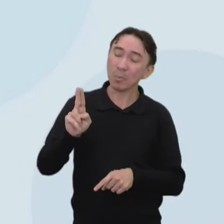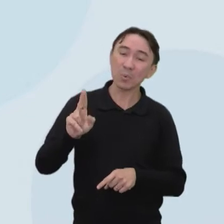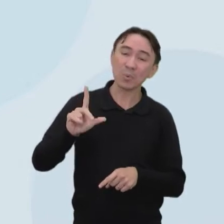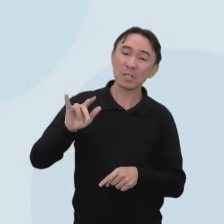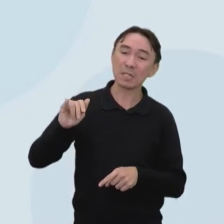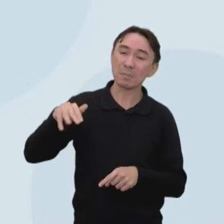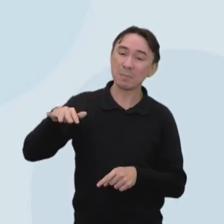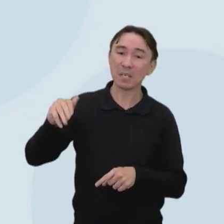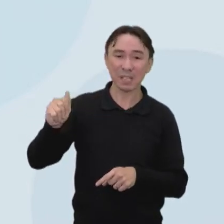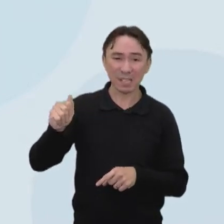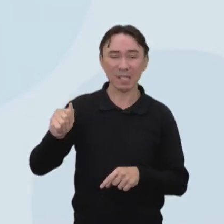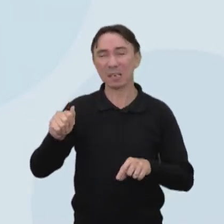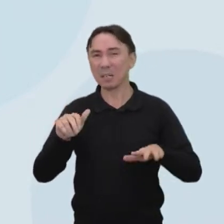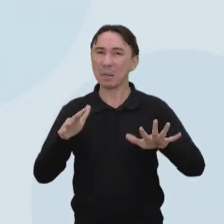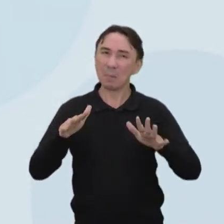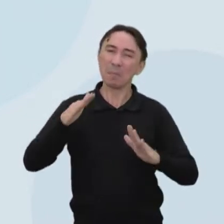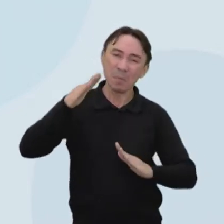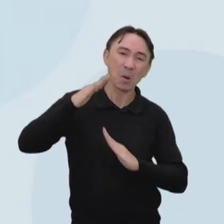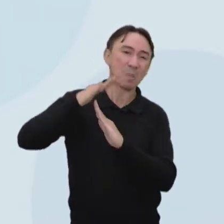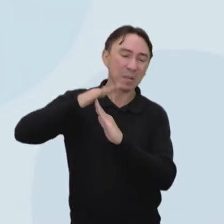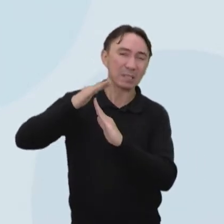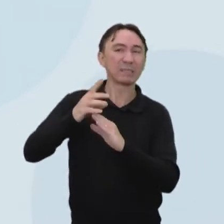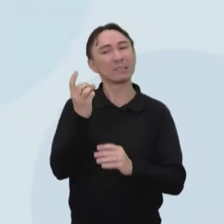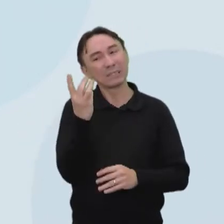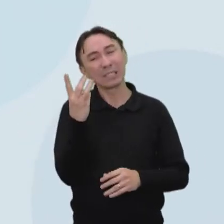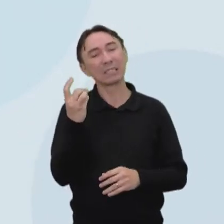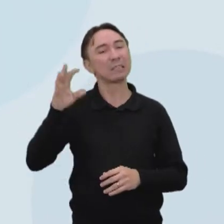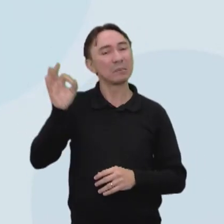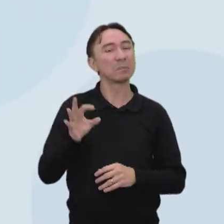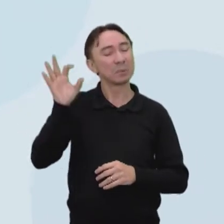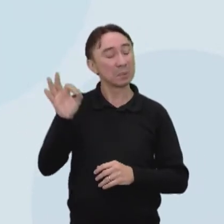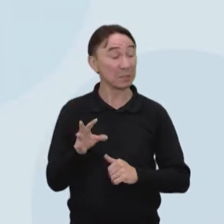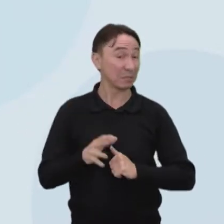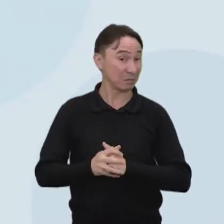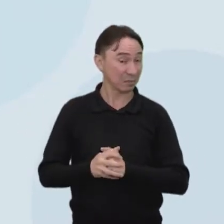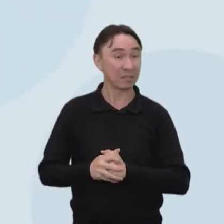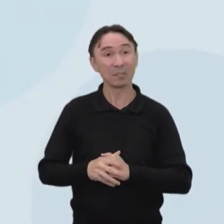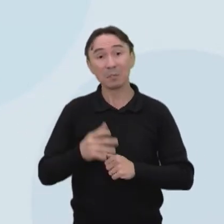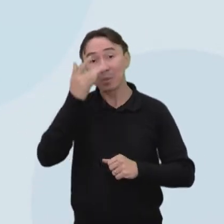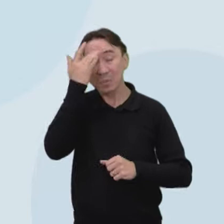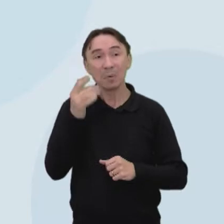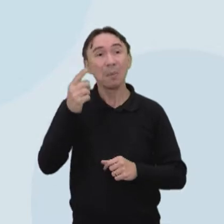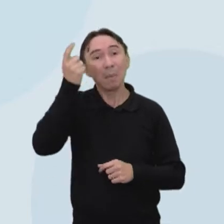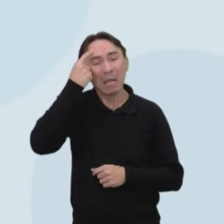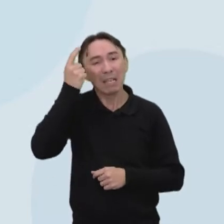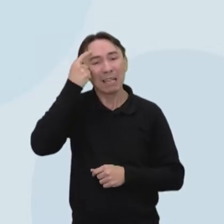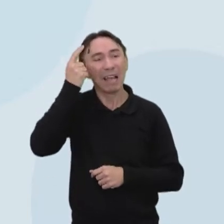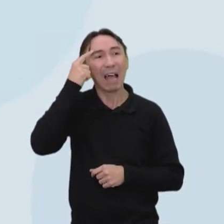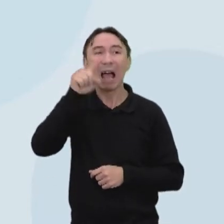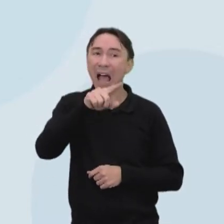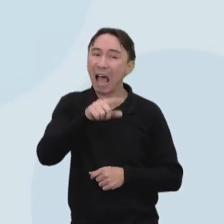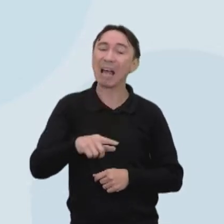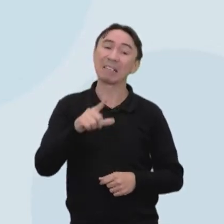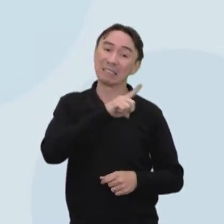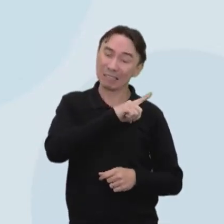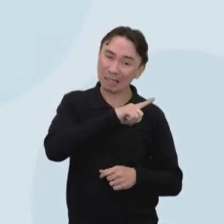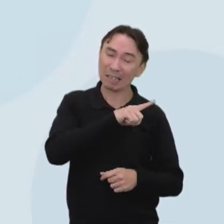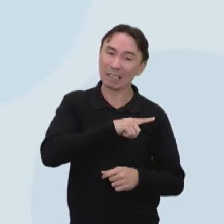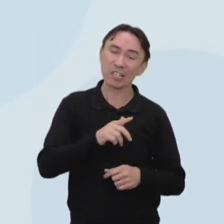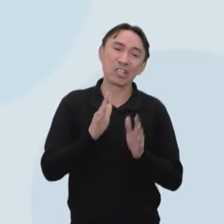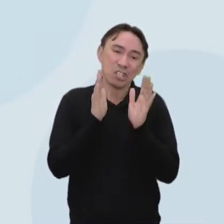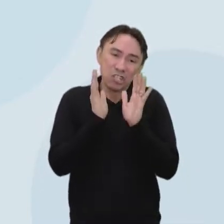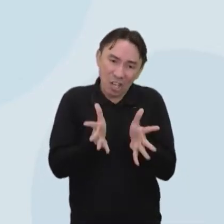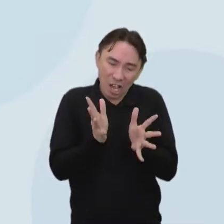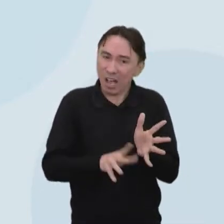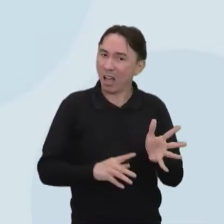está chegando aí a 13%. E muitos acreditam em fatores de predisposição. Então, associam, né, a